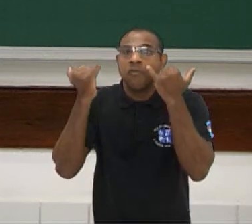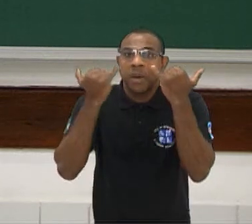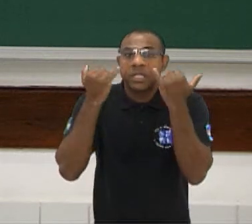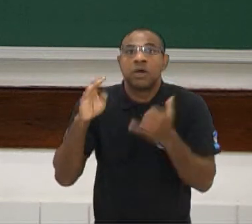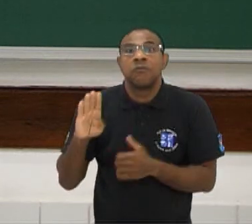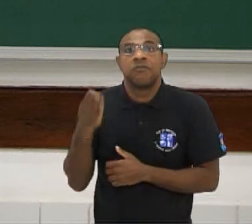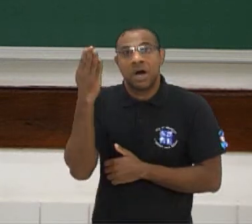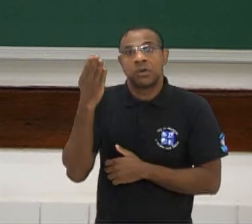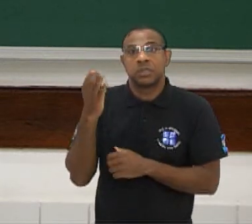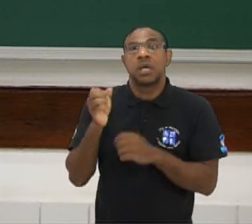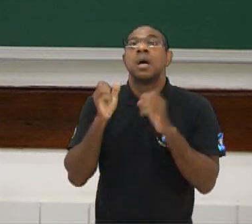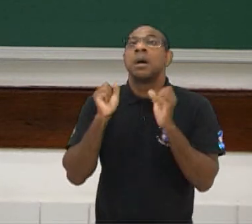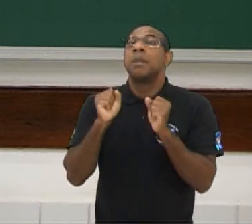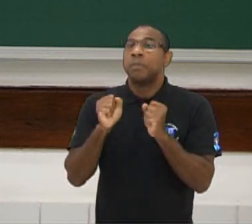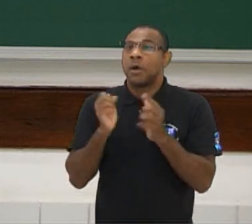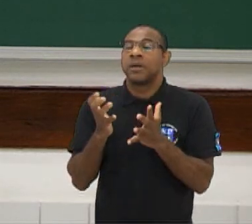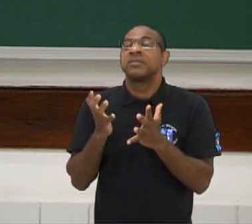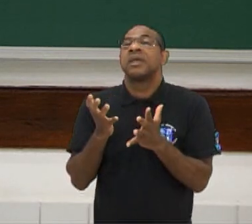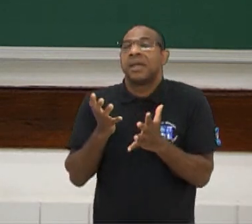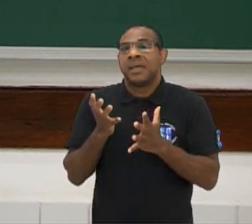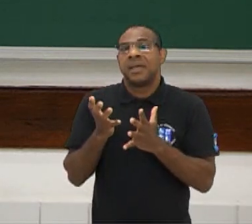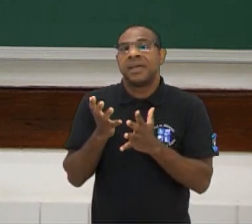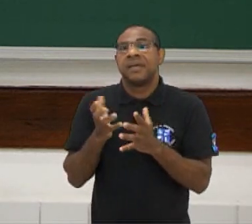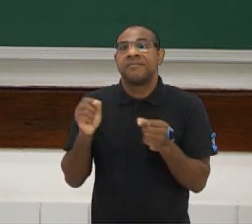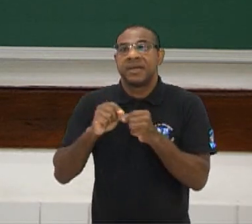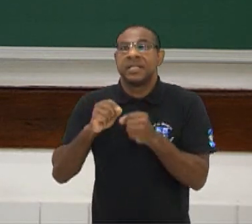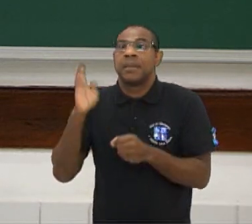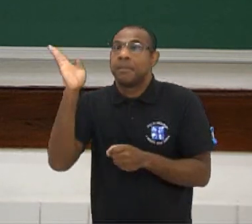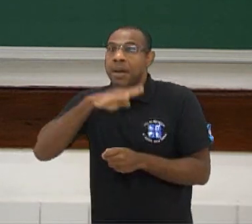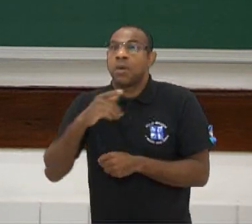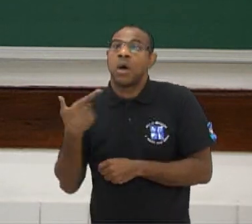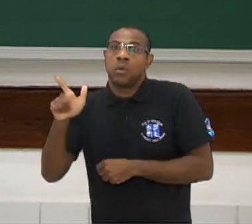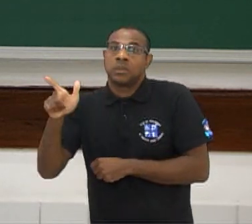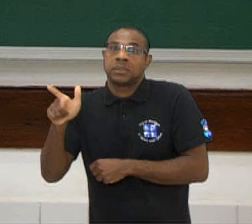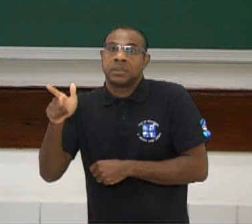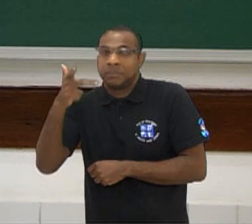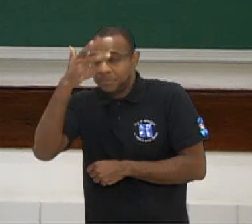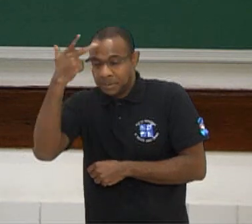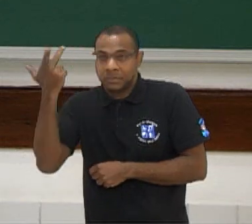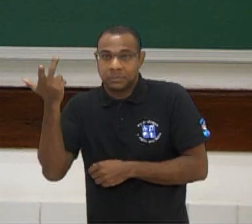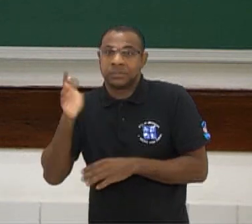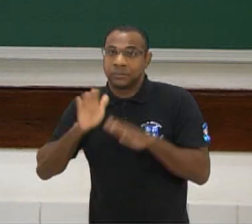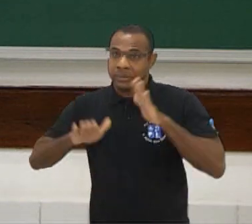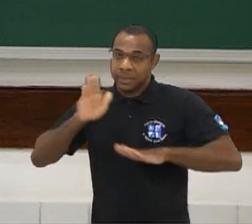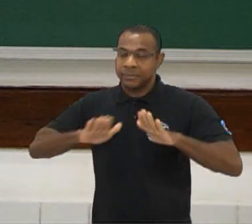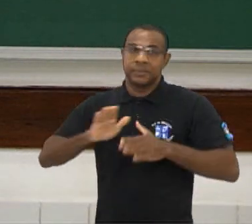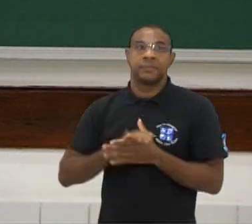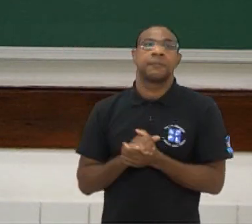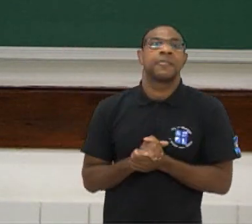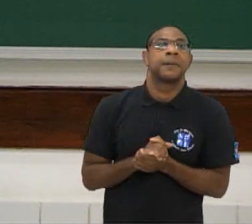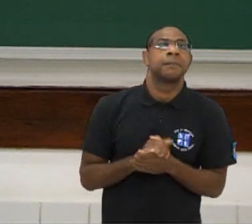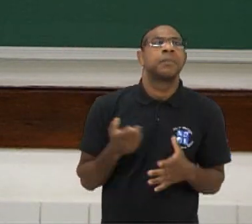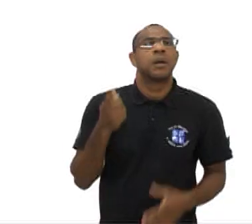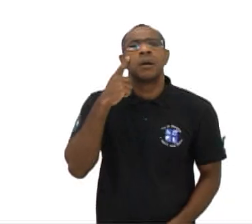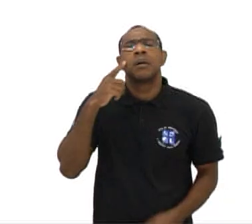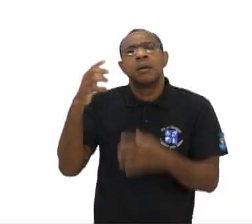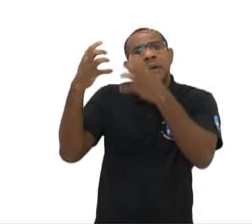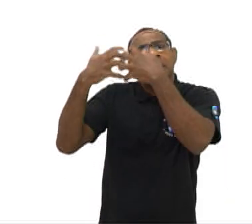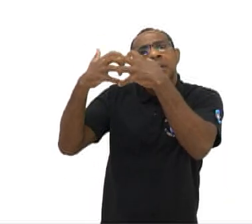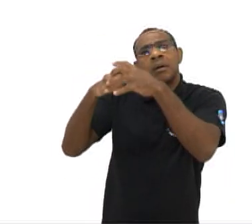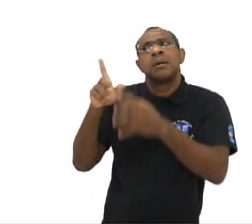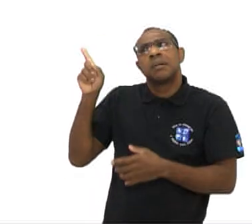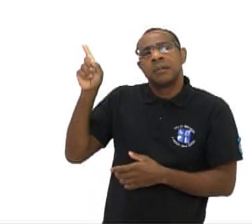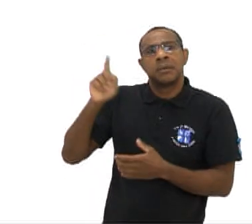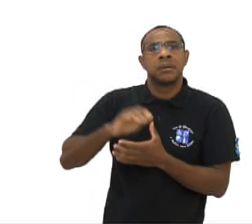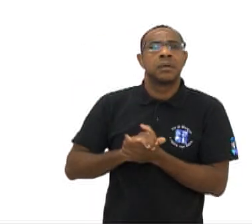ou alguma instituição. E nós vamos continuar para você refletir. Para